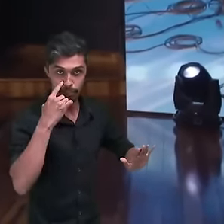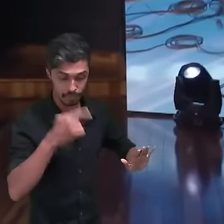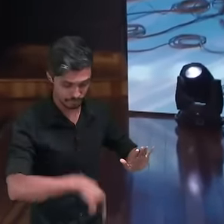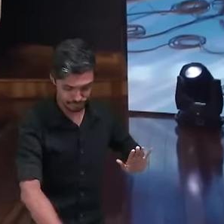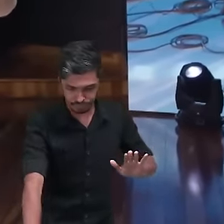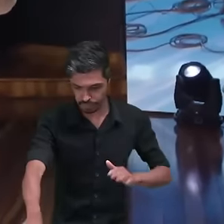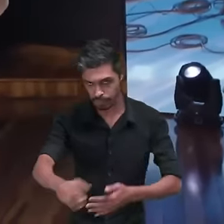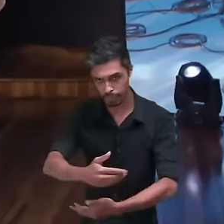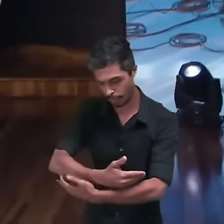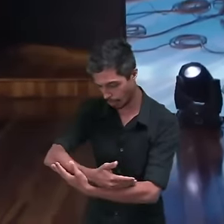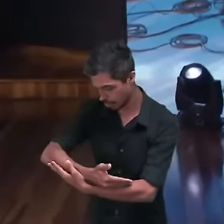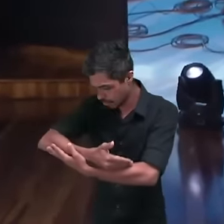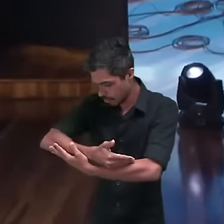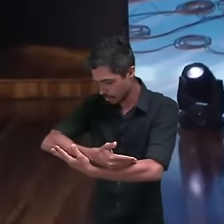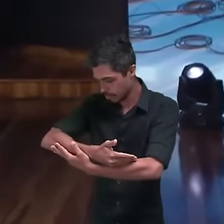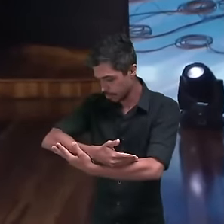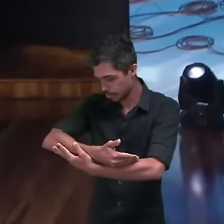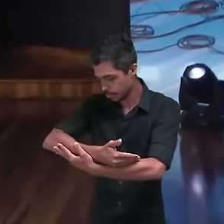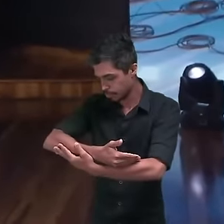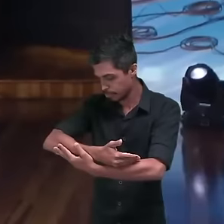Quando a criança está no colo dela,